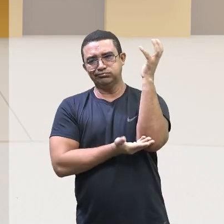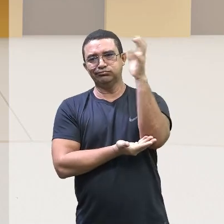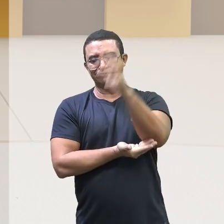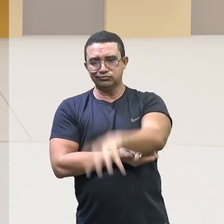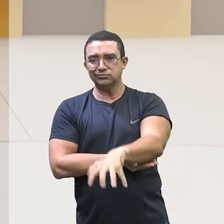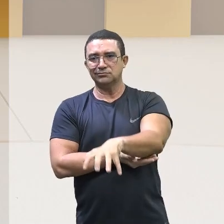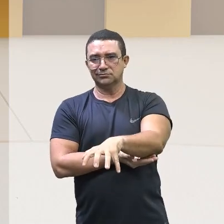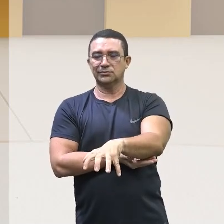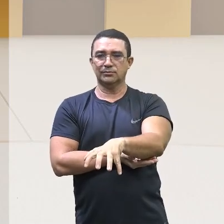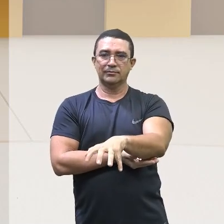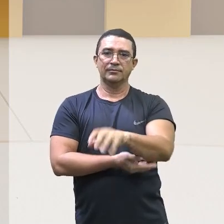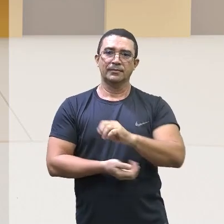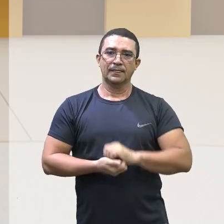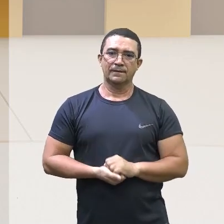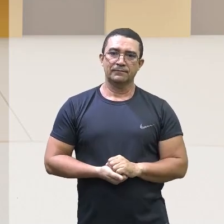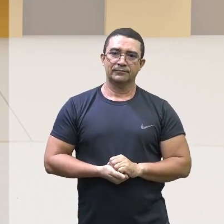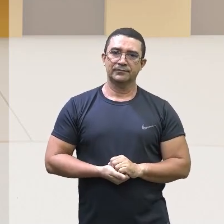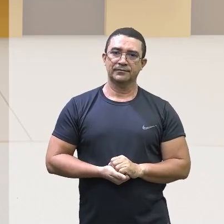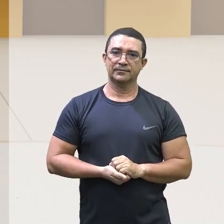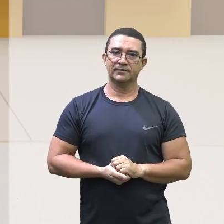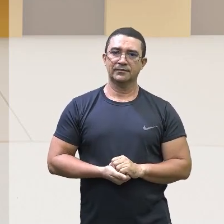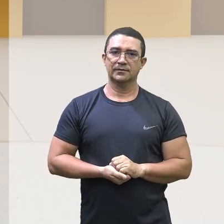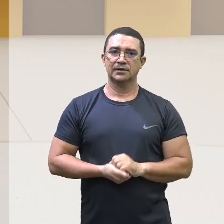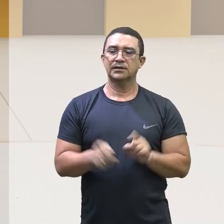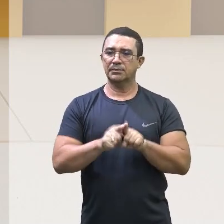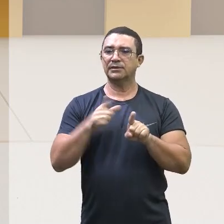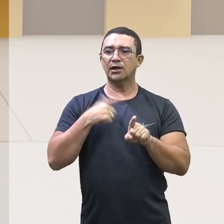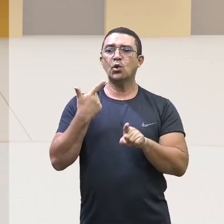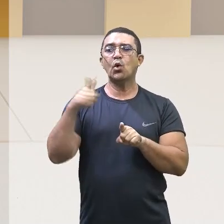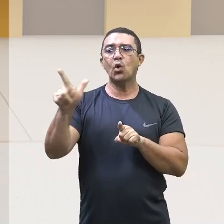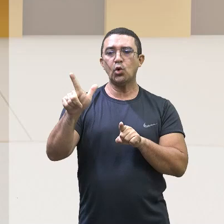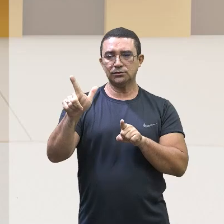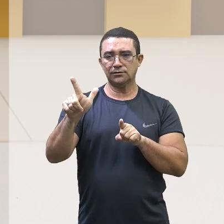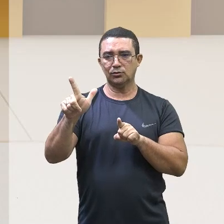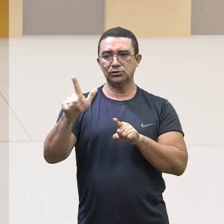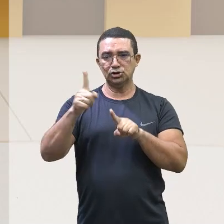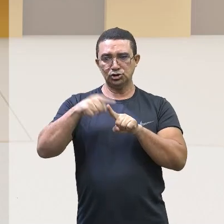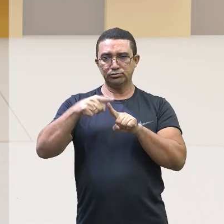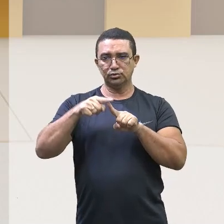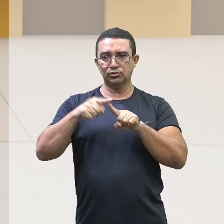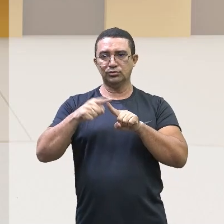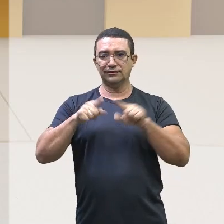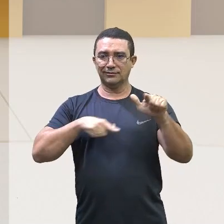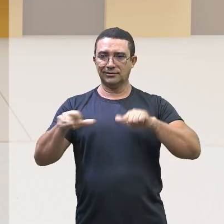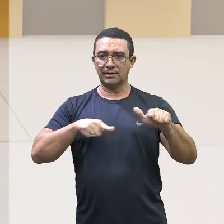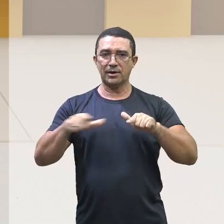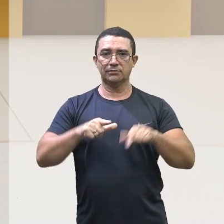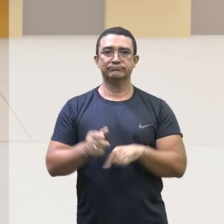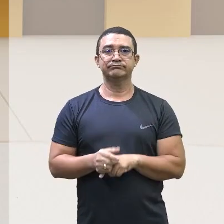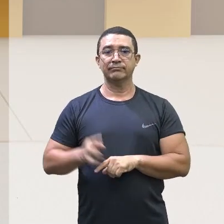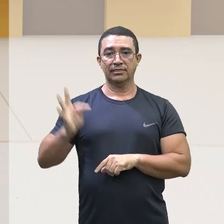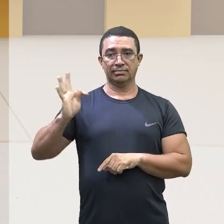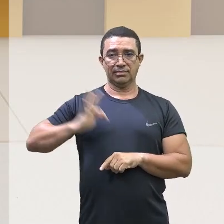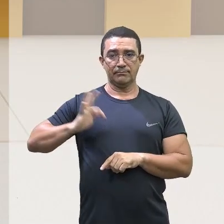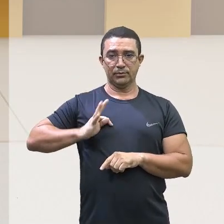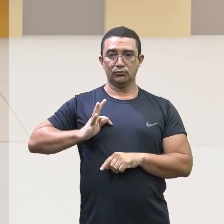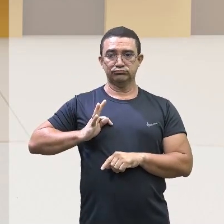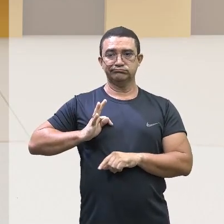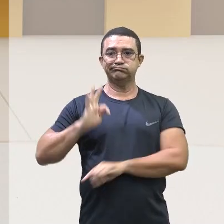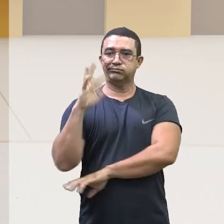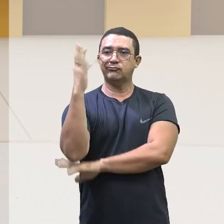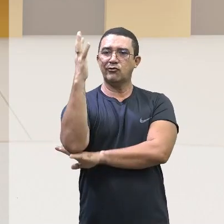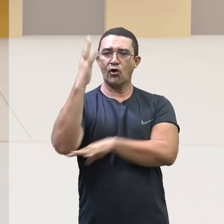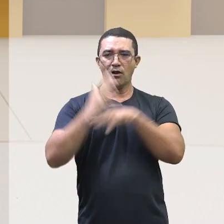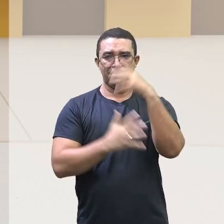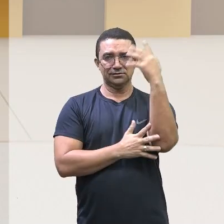processar madeira. Pois é, e tem uma outra profissão, uma outra ocupação também, olha só, o técnico florestal. E olha